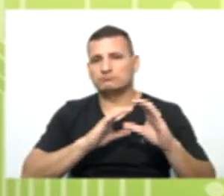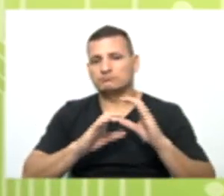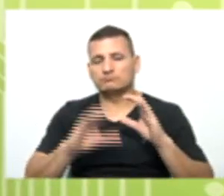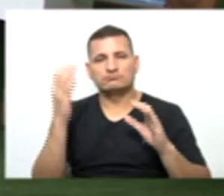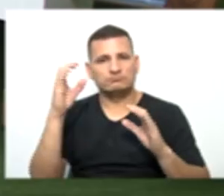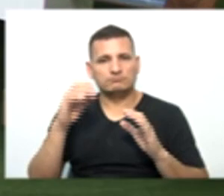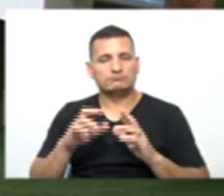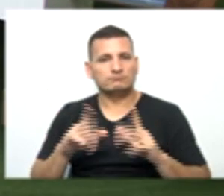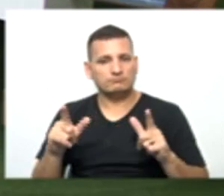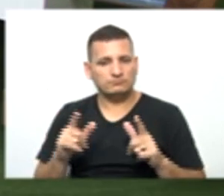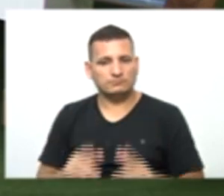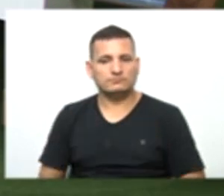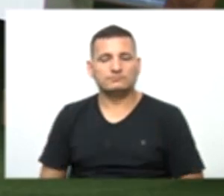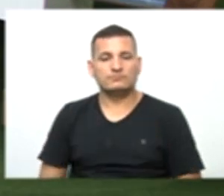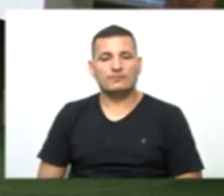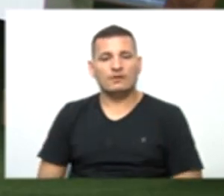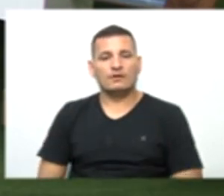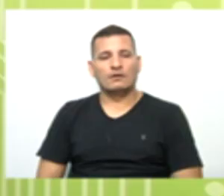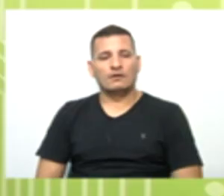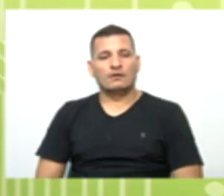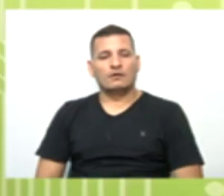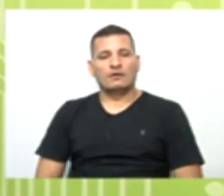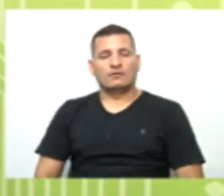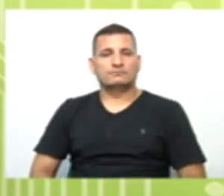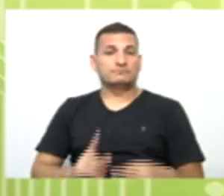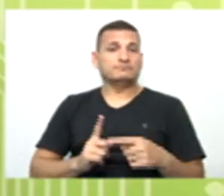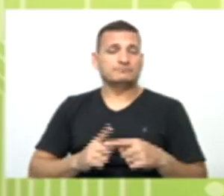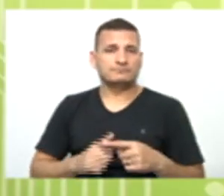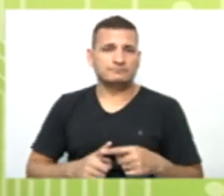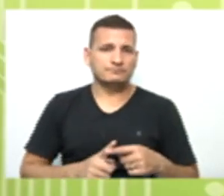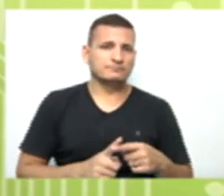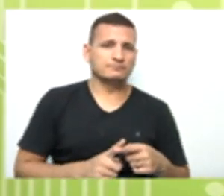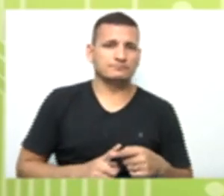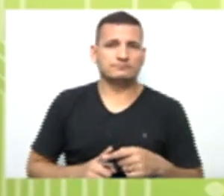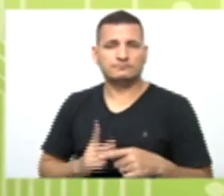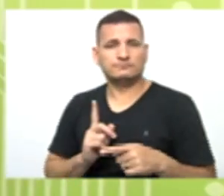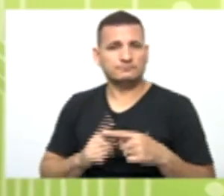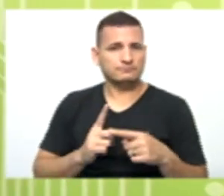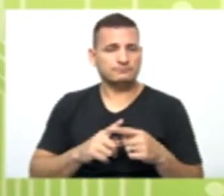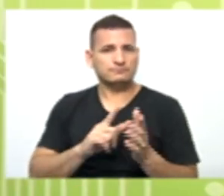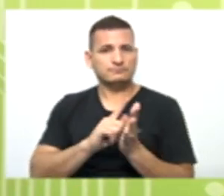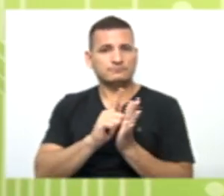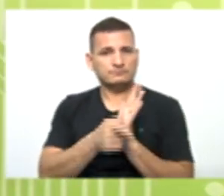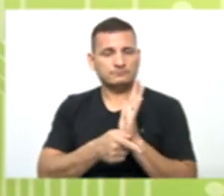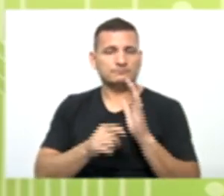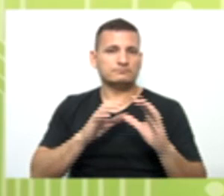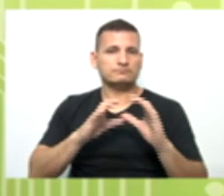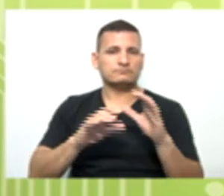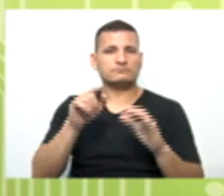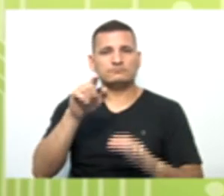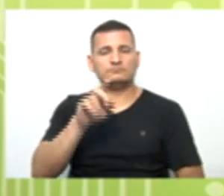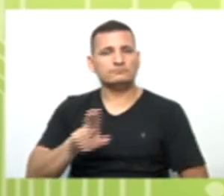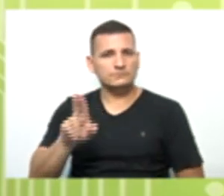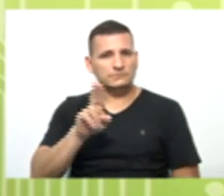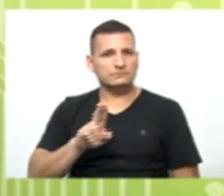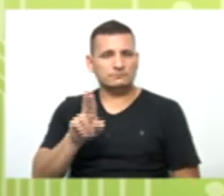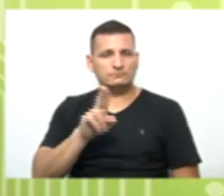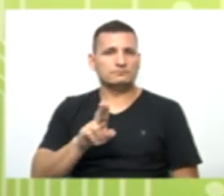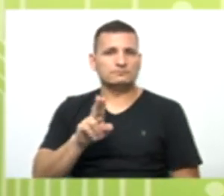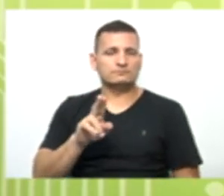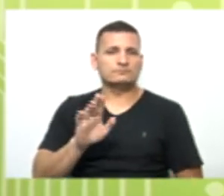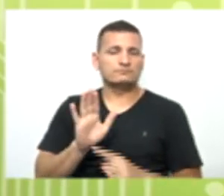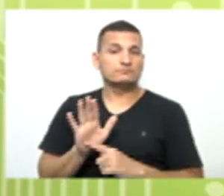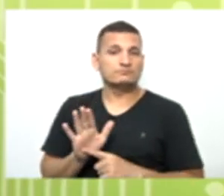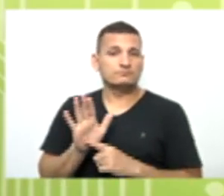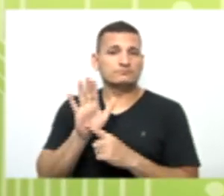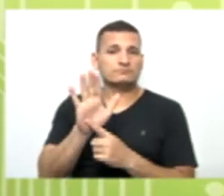é isso, professora? Sim. Por quê? Porque o gênero de comunicação você utiliza para mostrar,